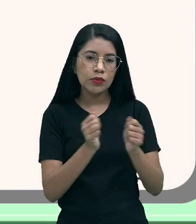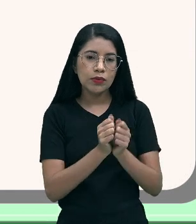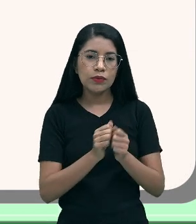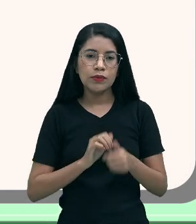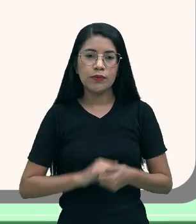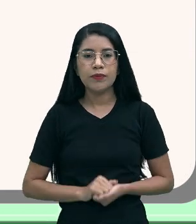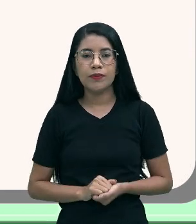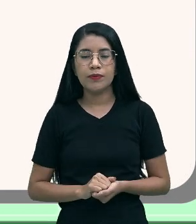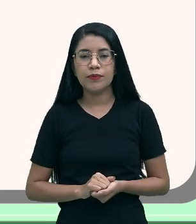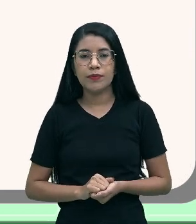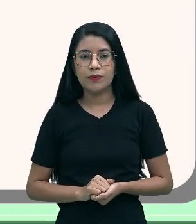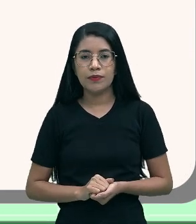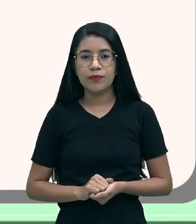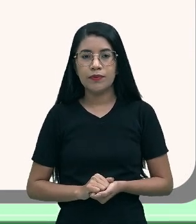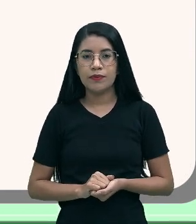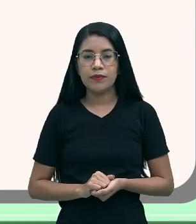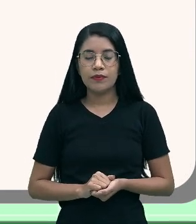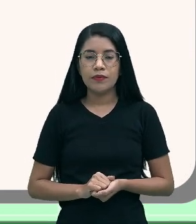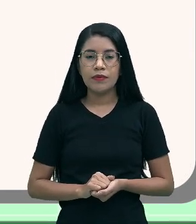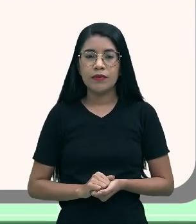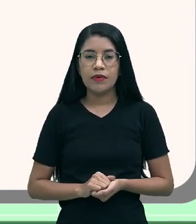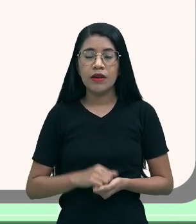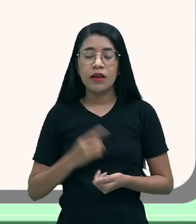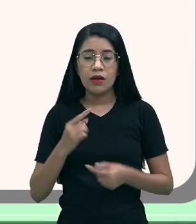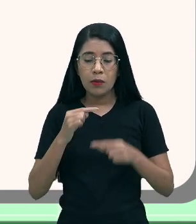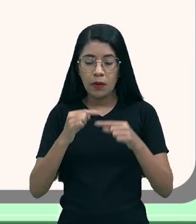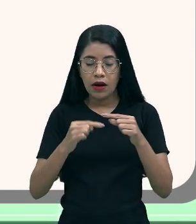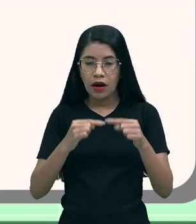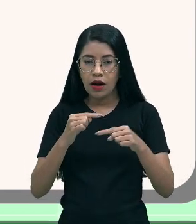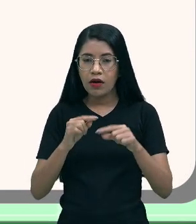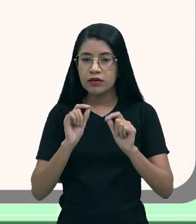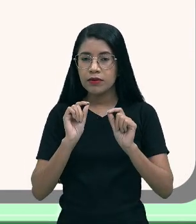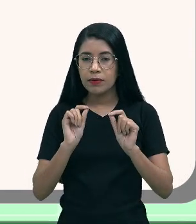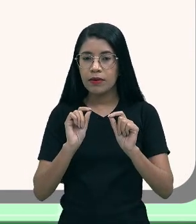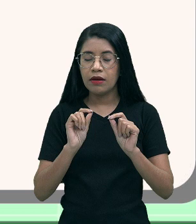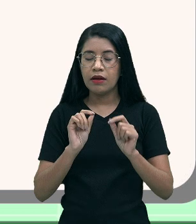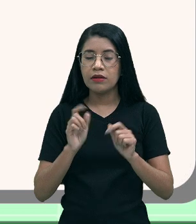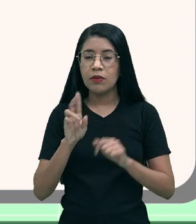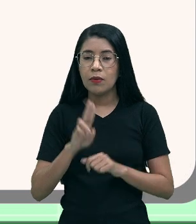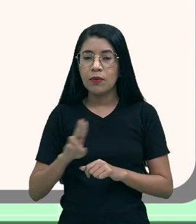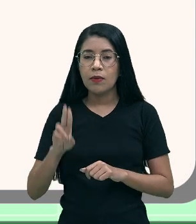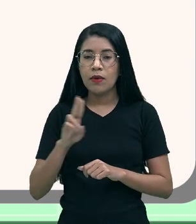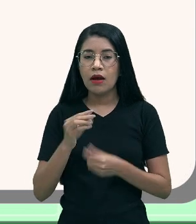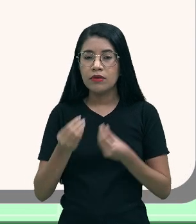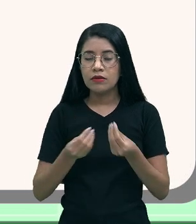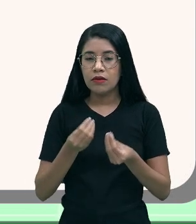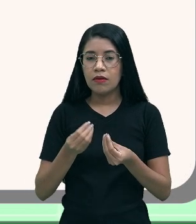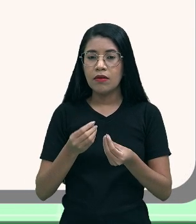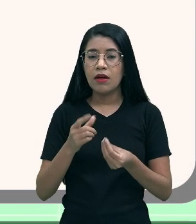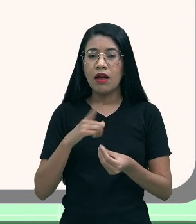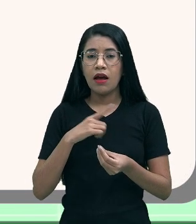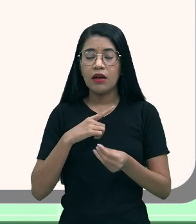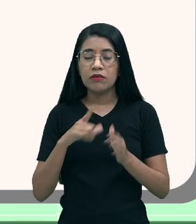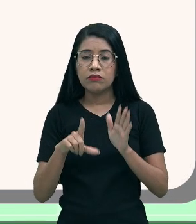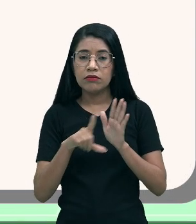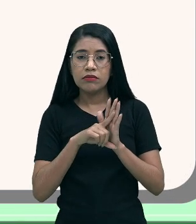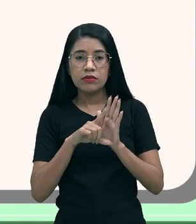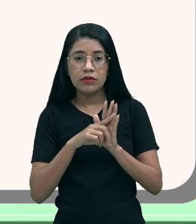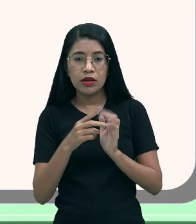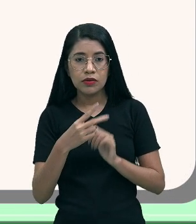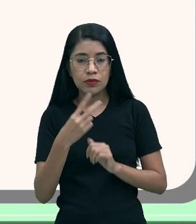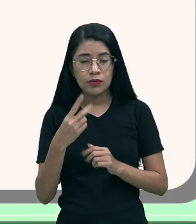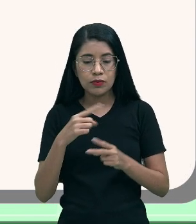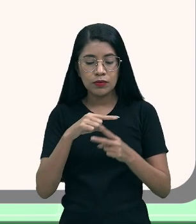resistores. Esses resistores, eles são controlados, né, por 2 leis que a gente chama de leis de